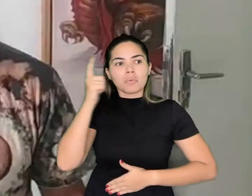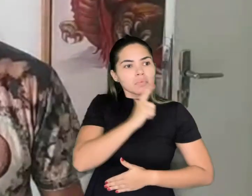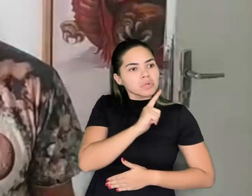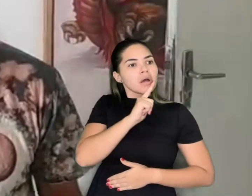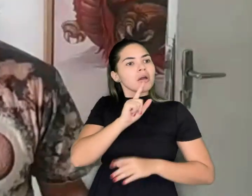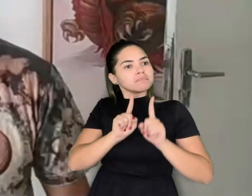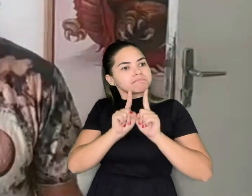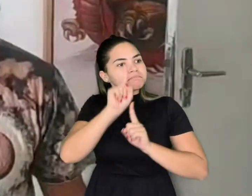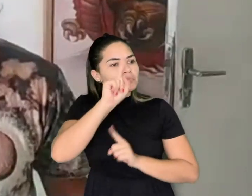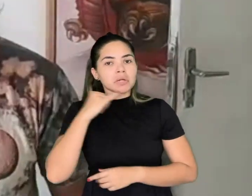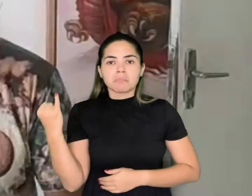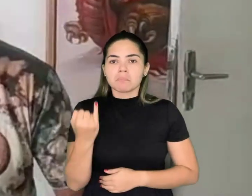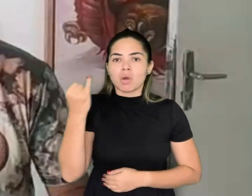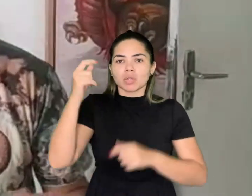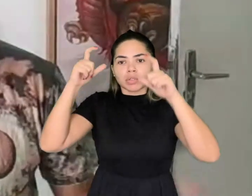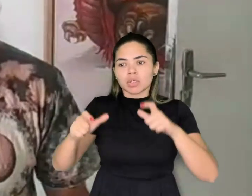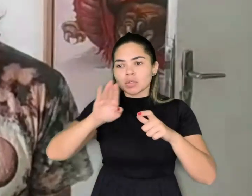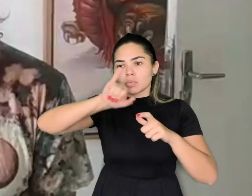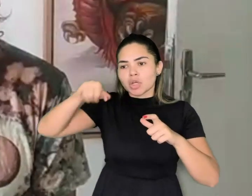que prosperou, que cresceu, que ganhou